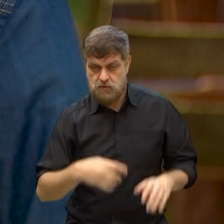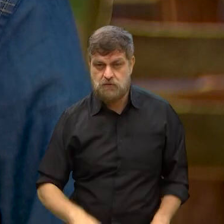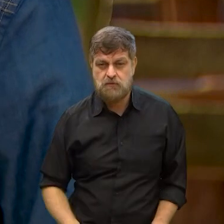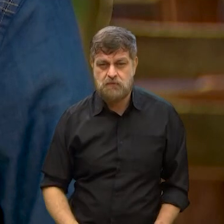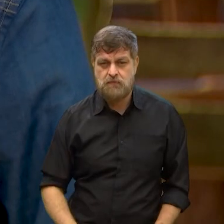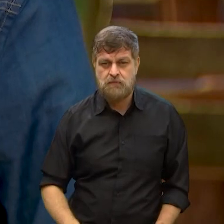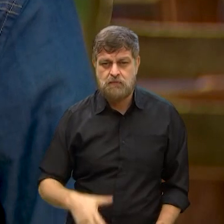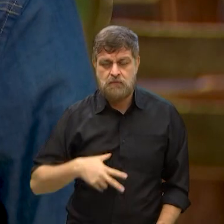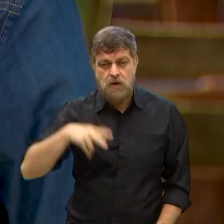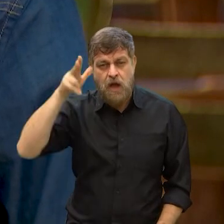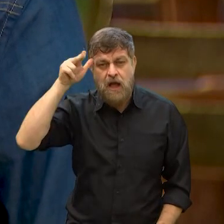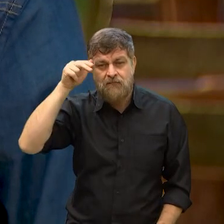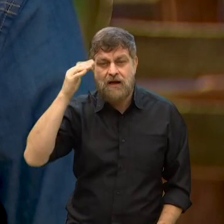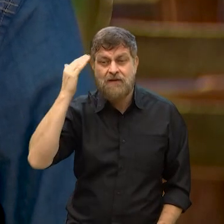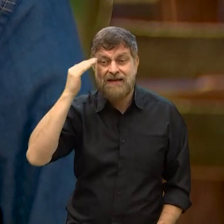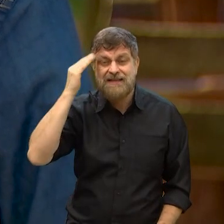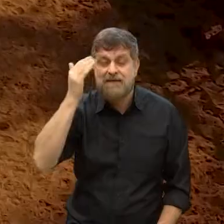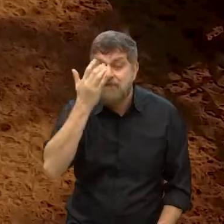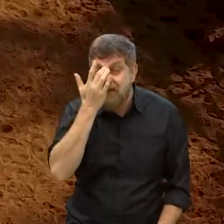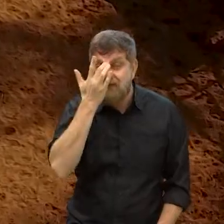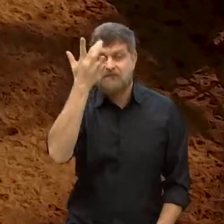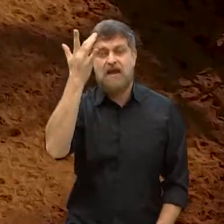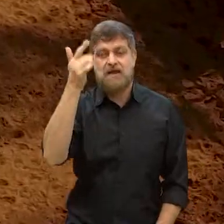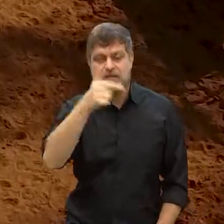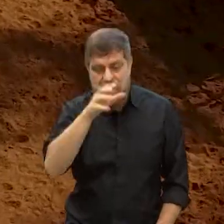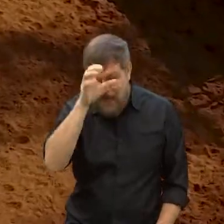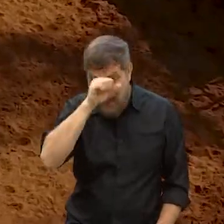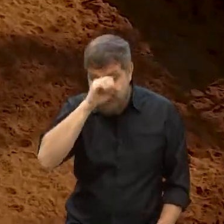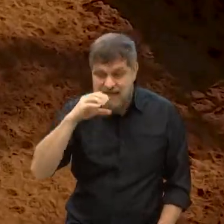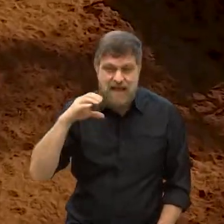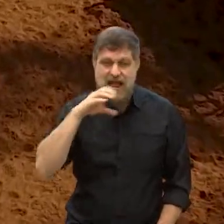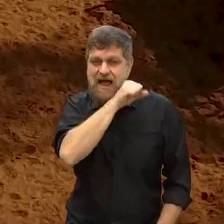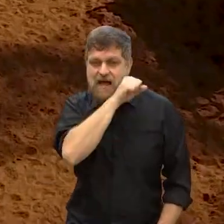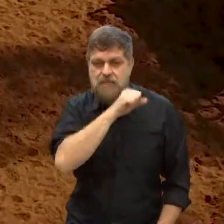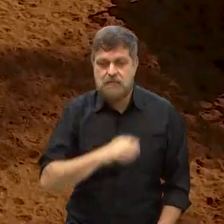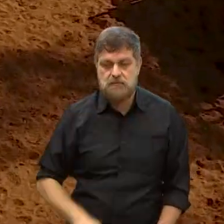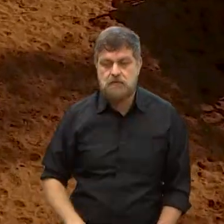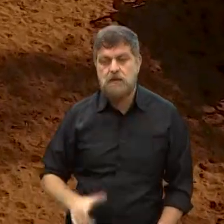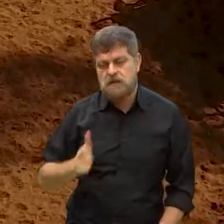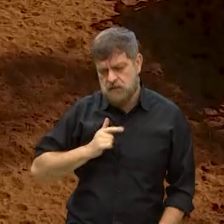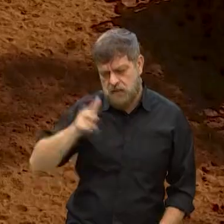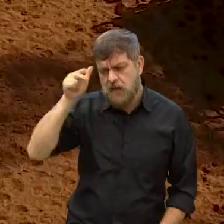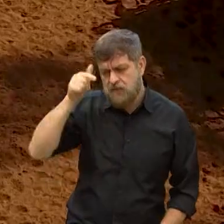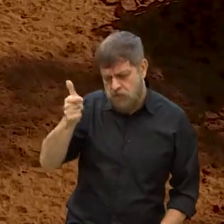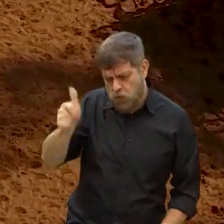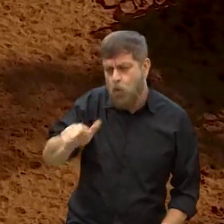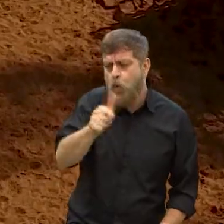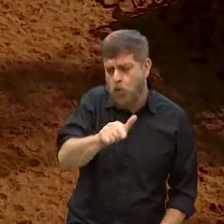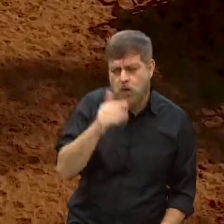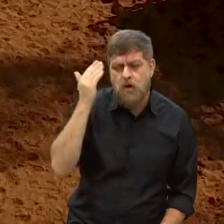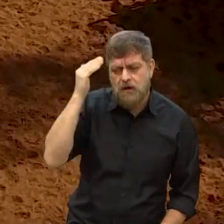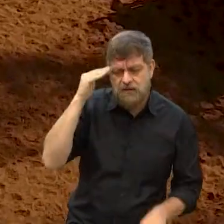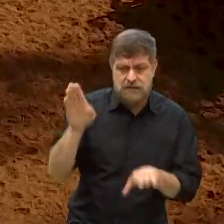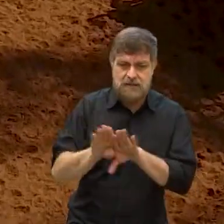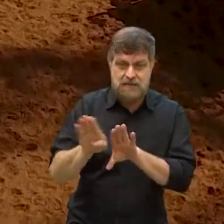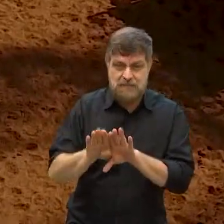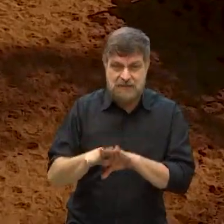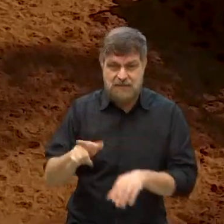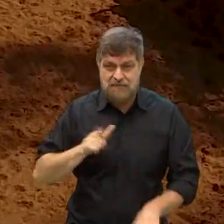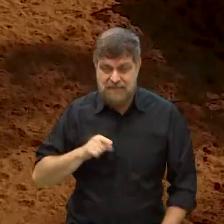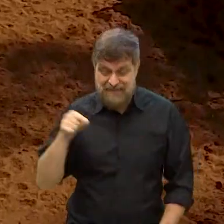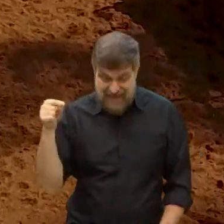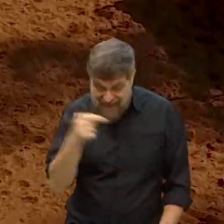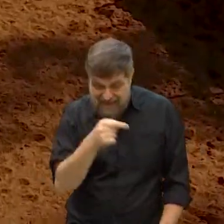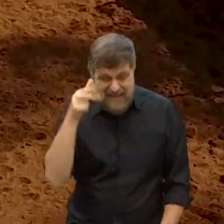milha, ela é muito... Ela entende mais fácil os exercícios, né? Não que as outras raças não